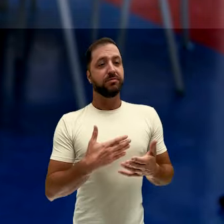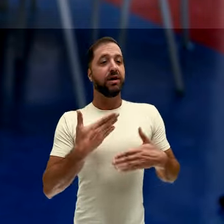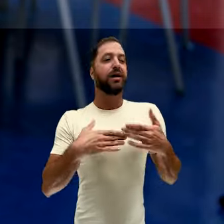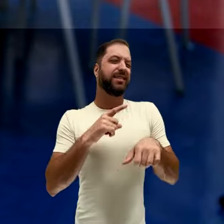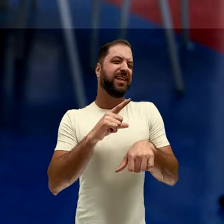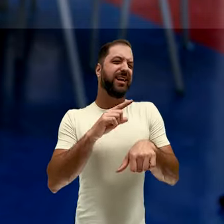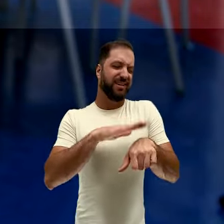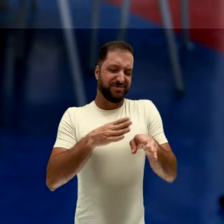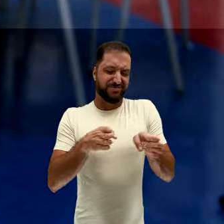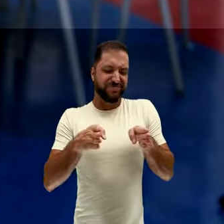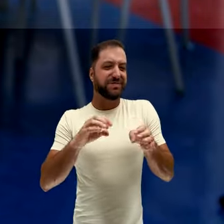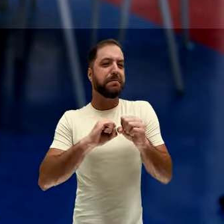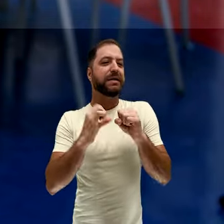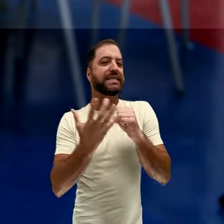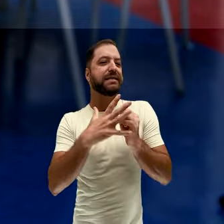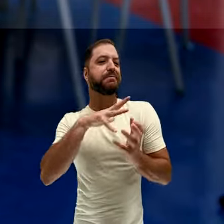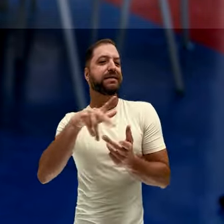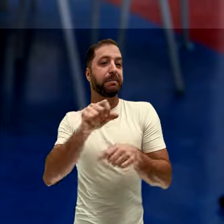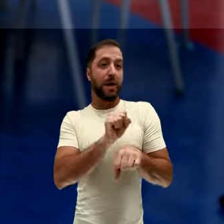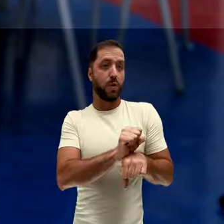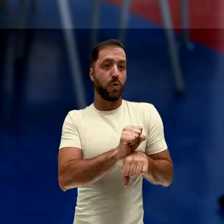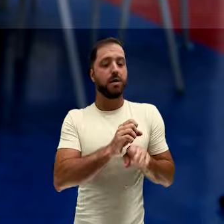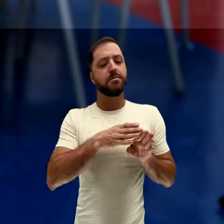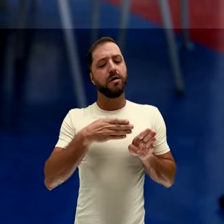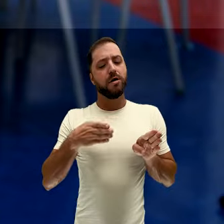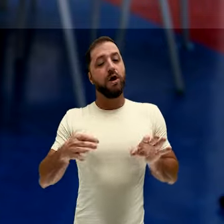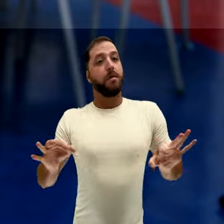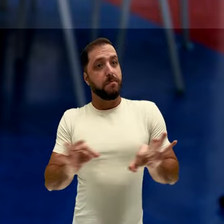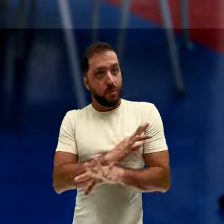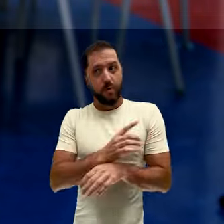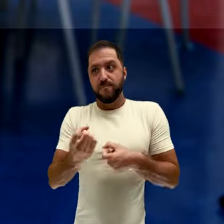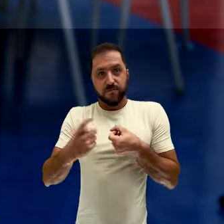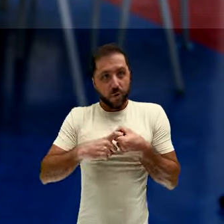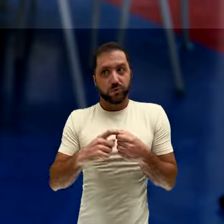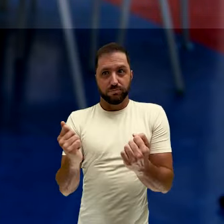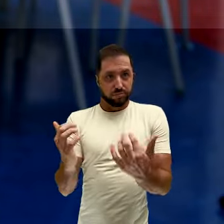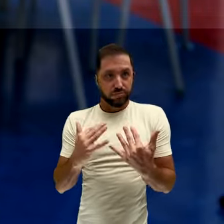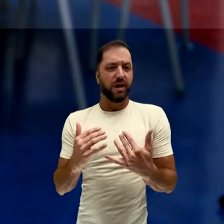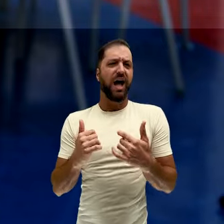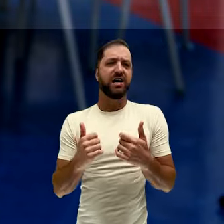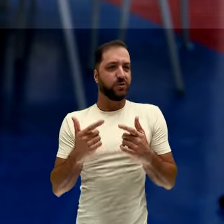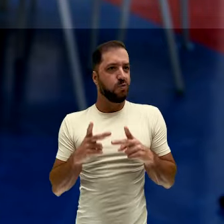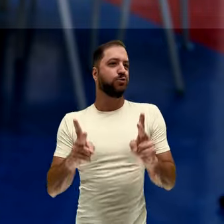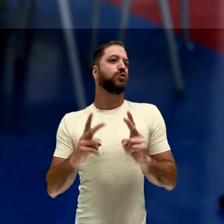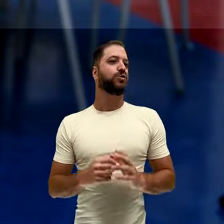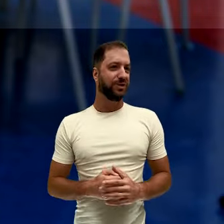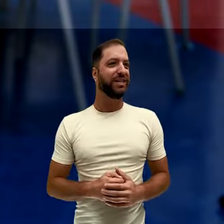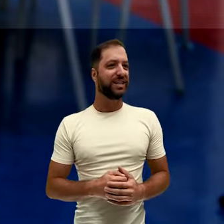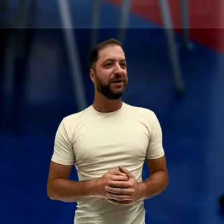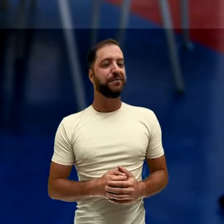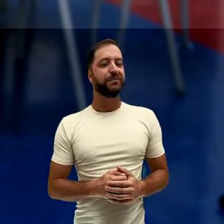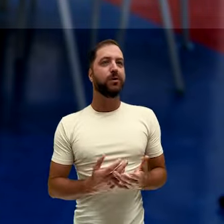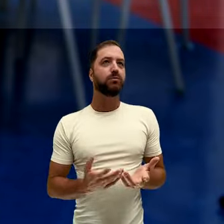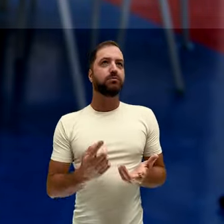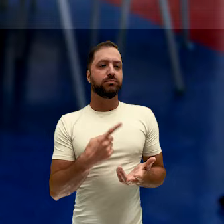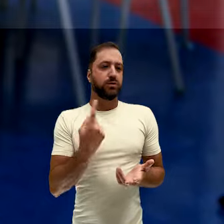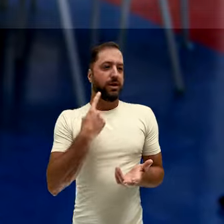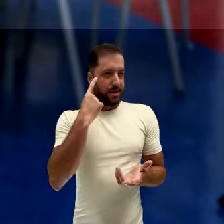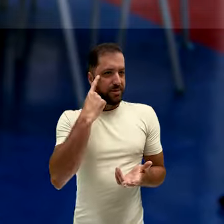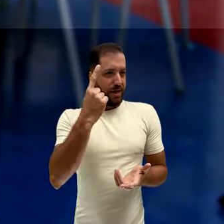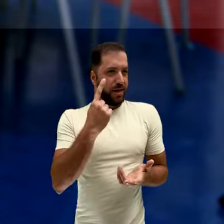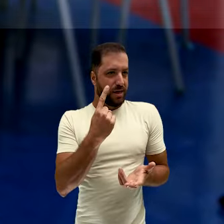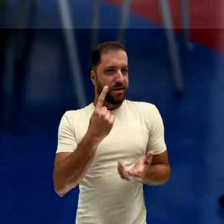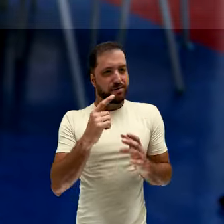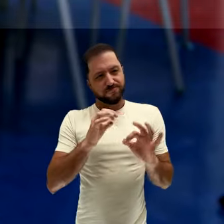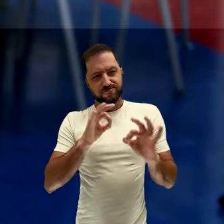a gente teve uma parada para a pandemia, por causa dos anos da pandemia, mas depois retomamos e continua até hoje. A ideia que